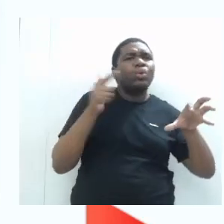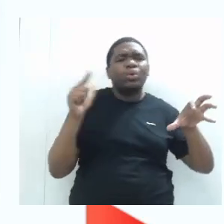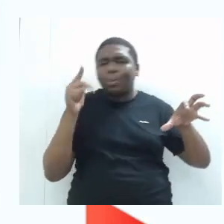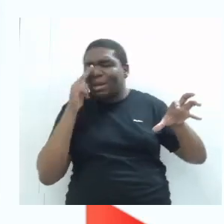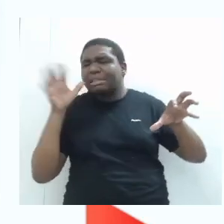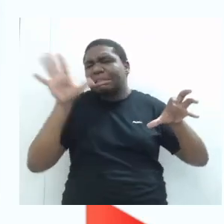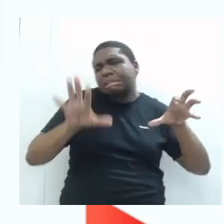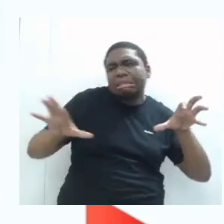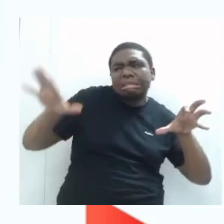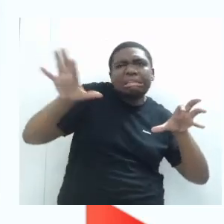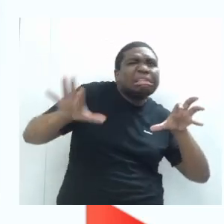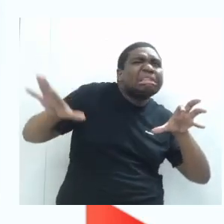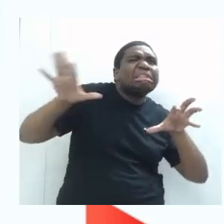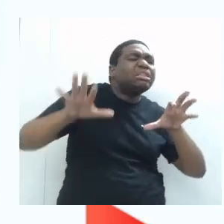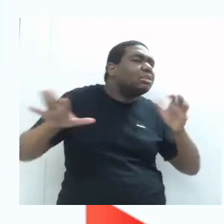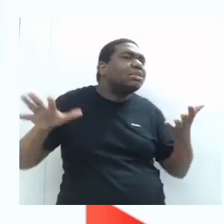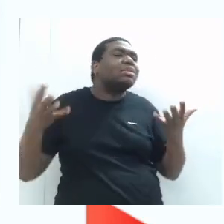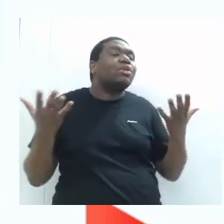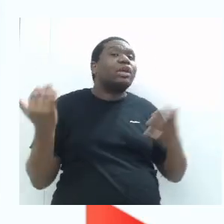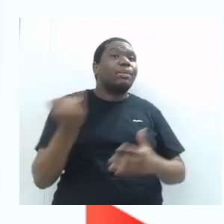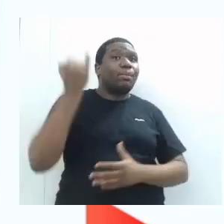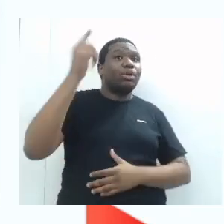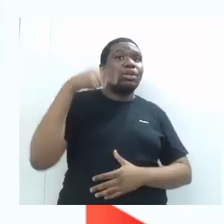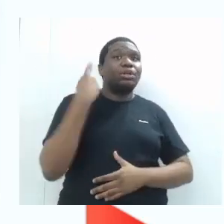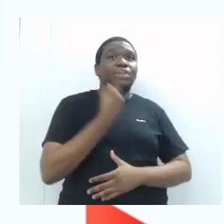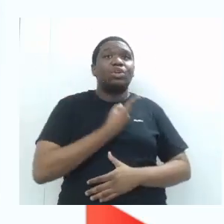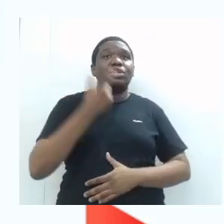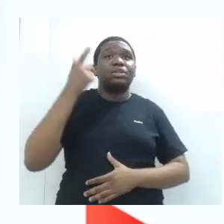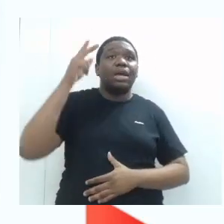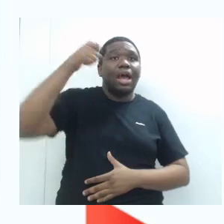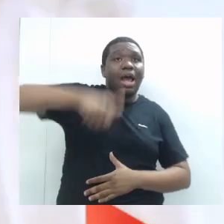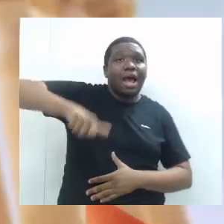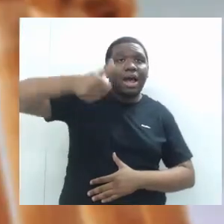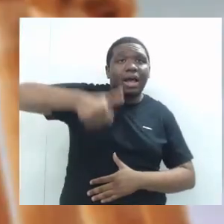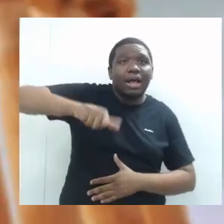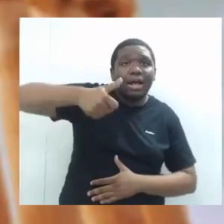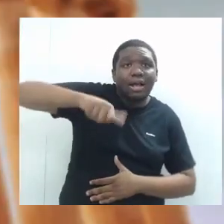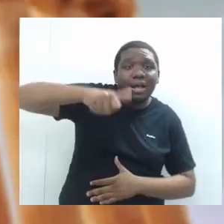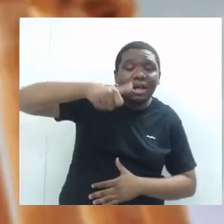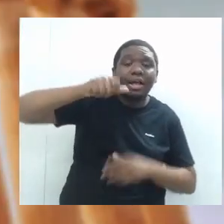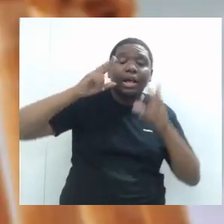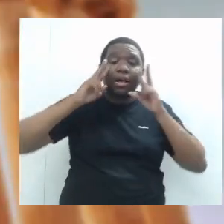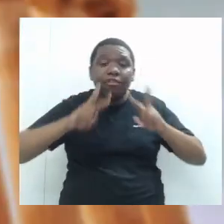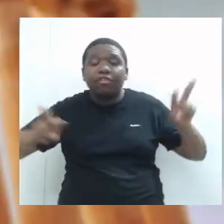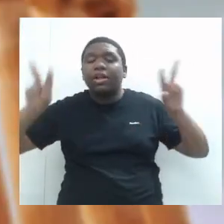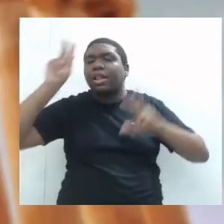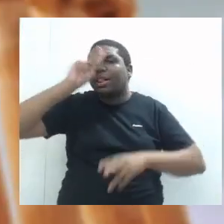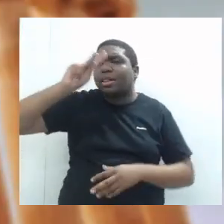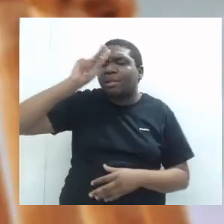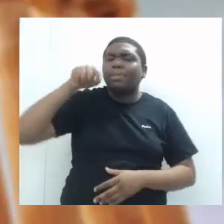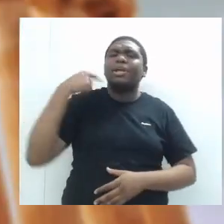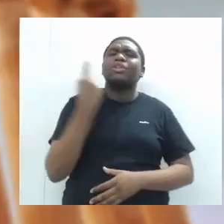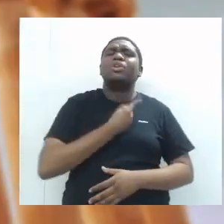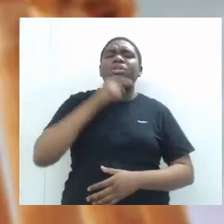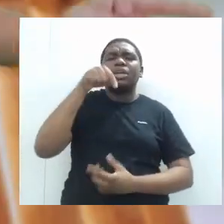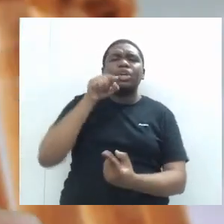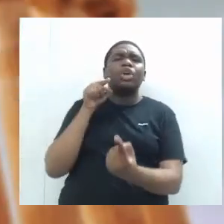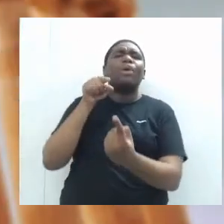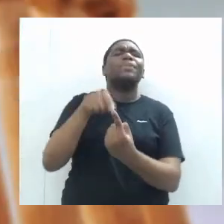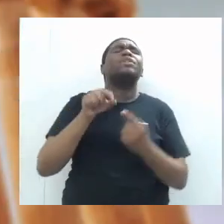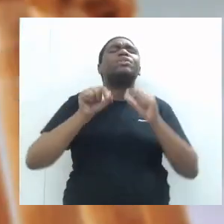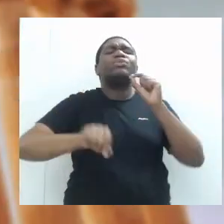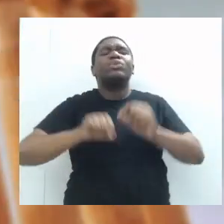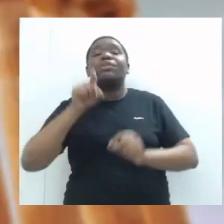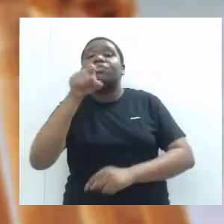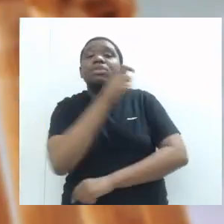desfocada. Então é importante analisar, lembrar que justamente buscamos aqui o que? É a questão que você, estudante,